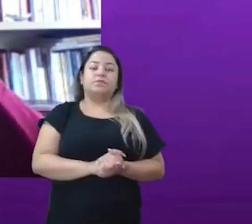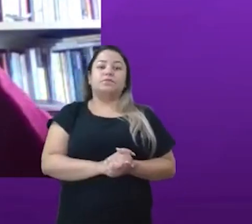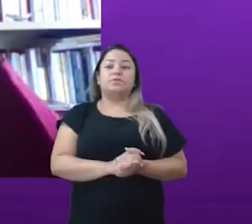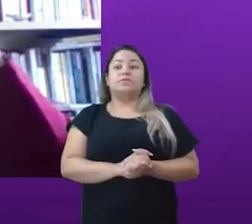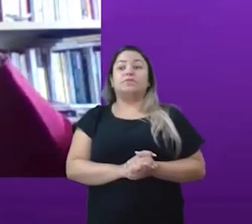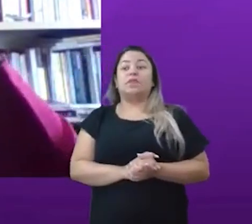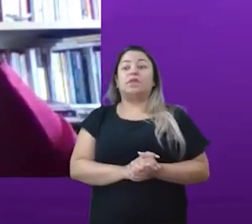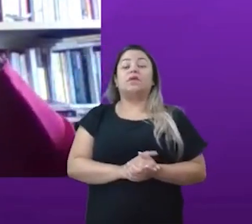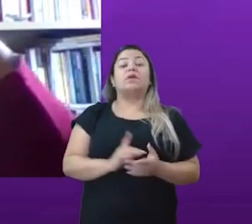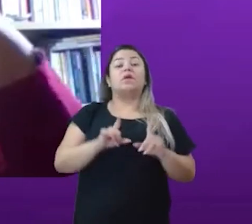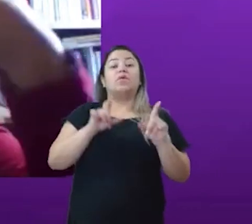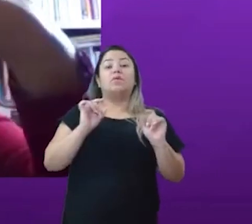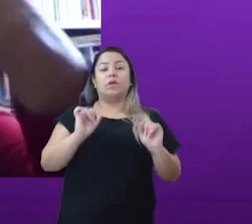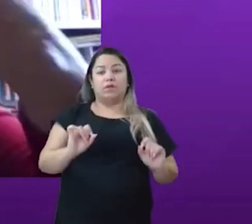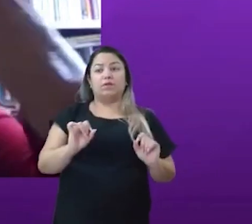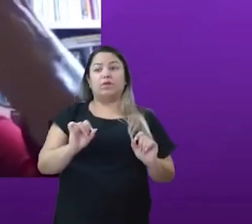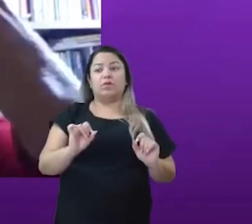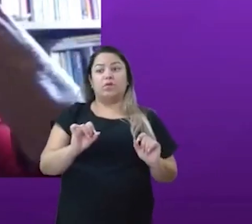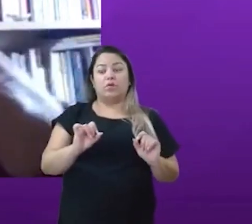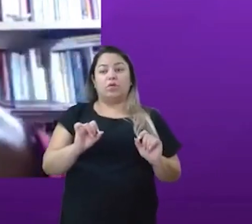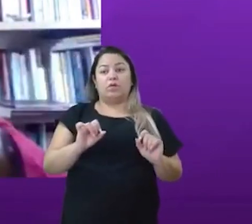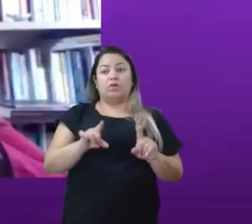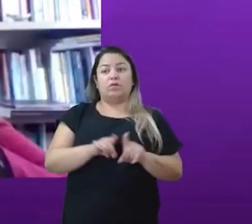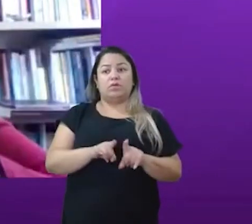É exatamente o ato